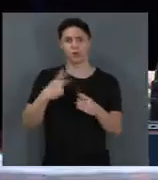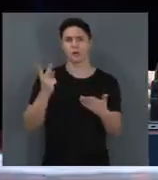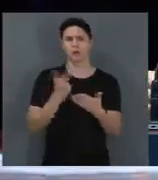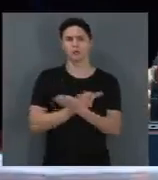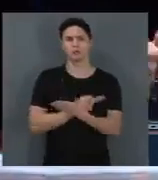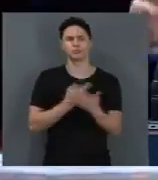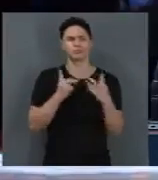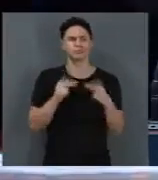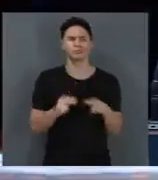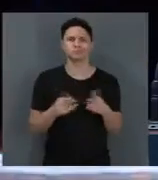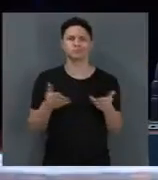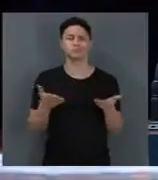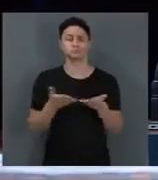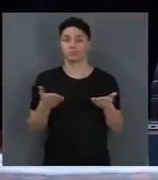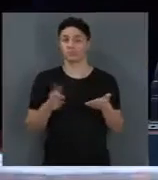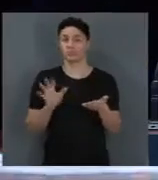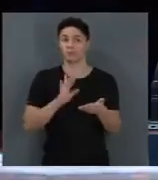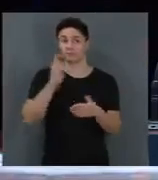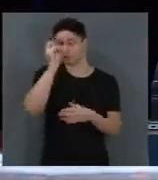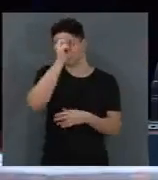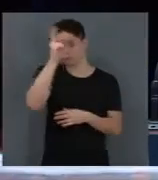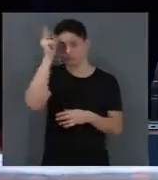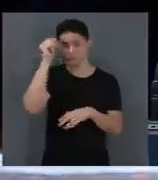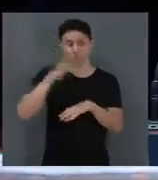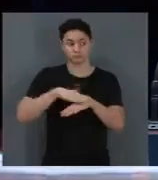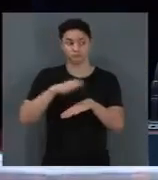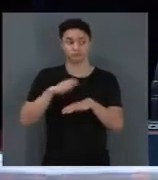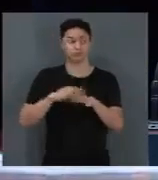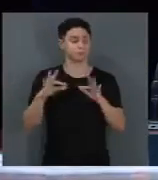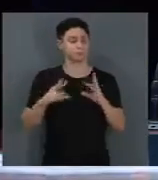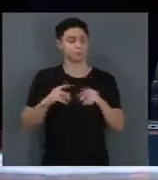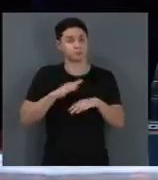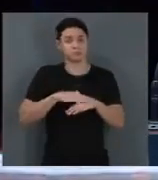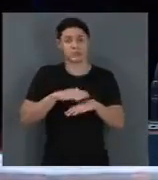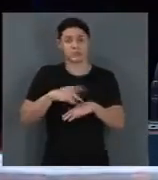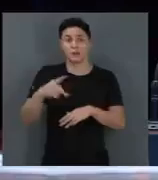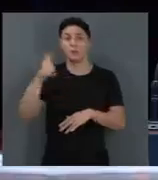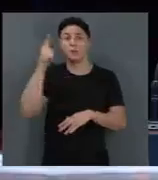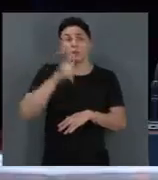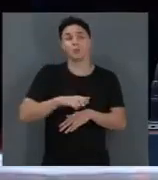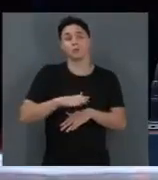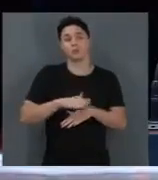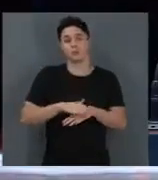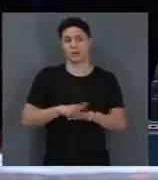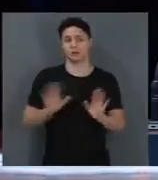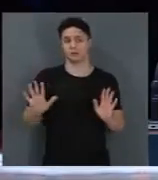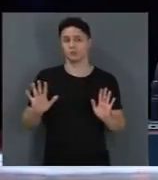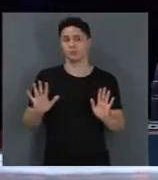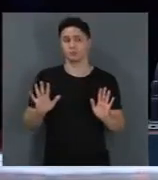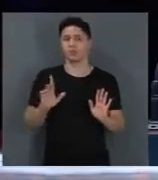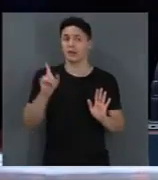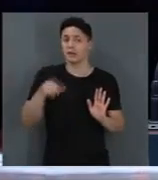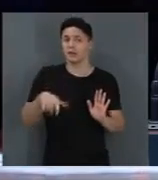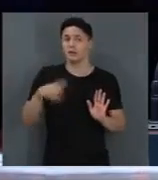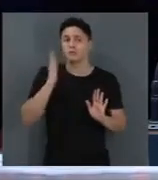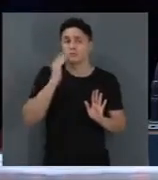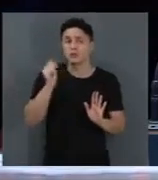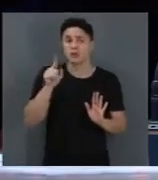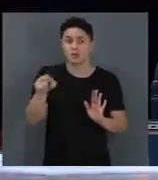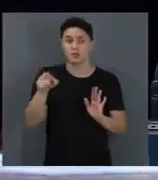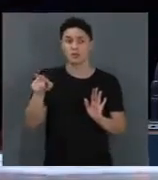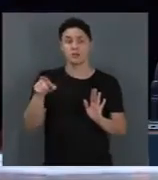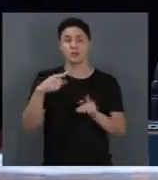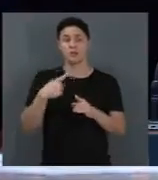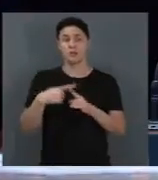nível que chegou agora. Os prefeitos estão fazendo tudo aquilo que está ao alcance deles. Eles estão fazendo, eu sei que estão fazendo, porque todas as cidades